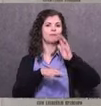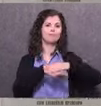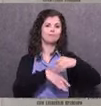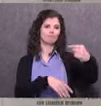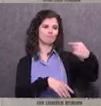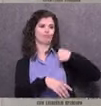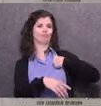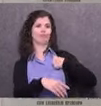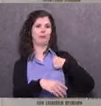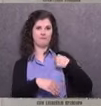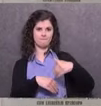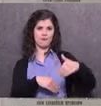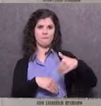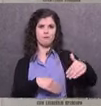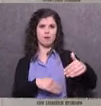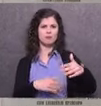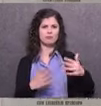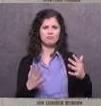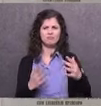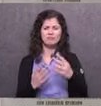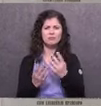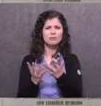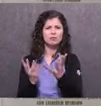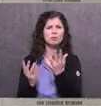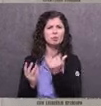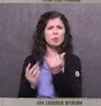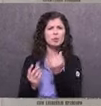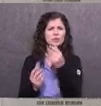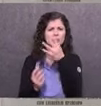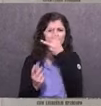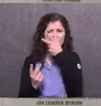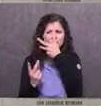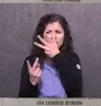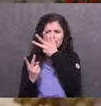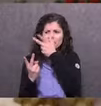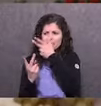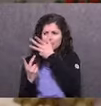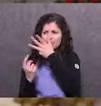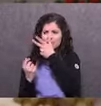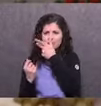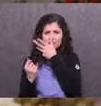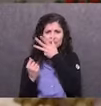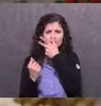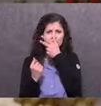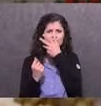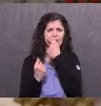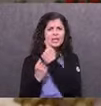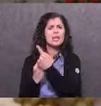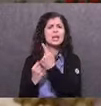Profundamente entristecidos, começou cada um a perguntar-lhe: